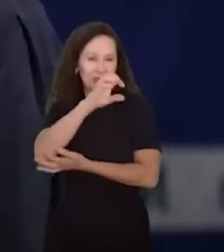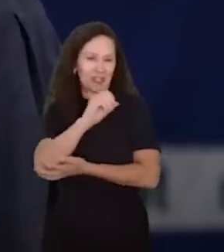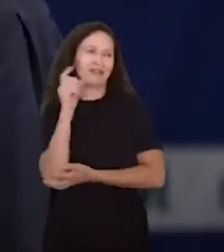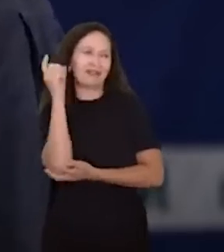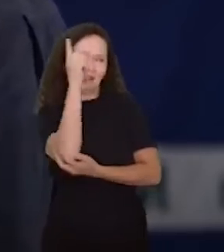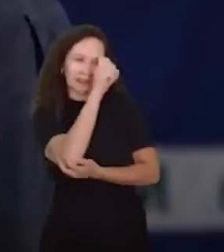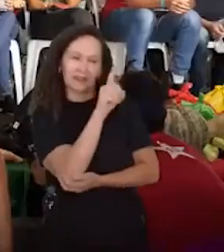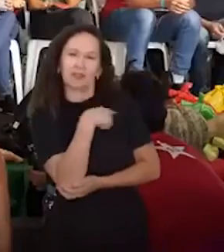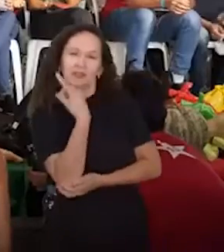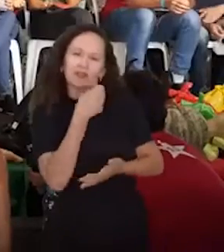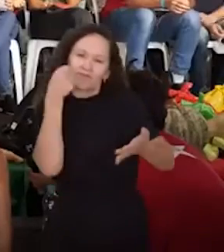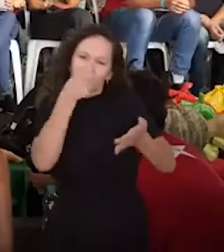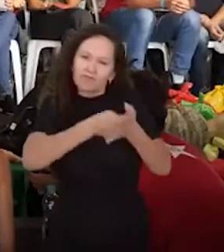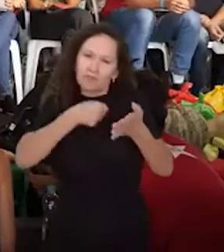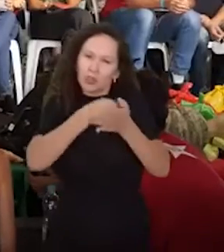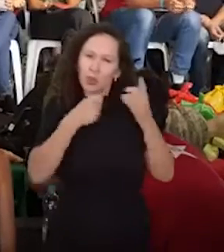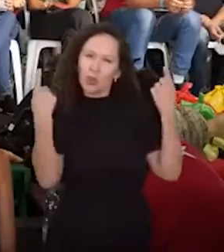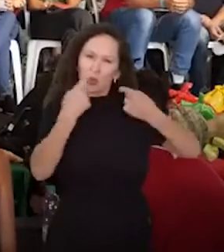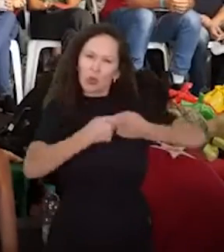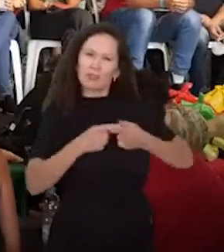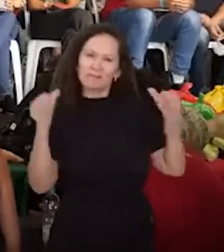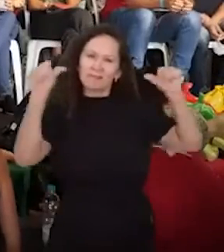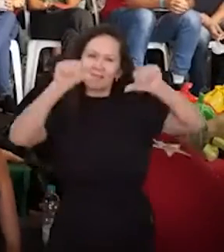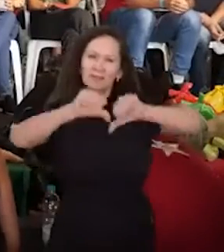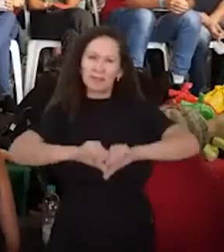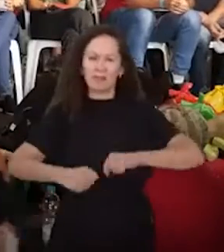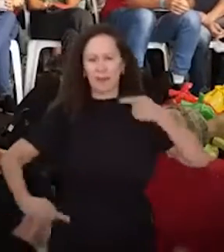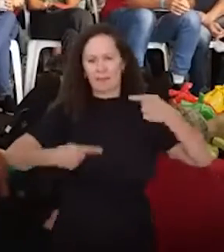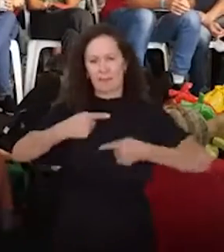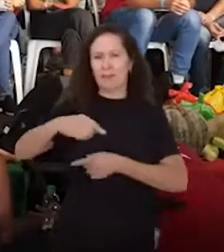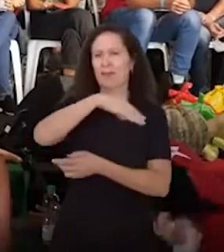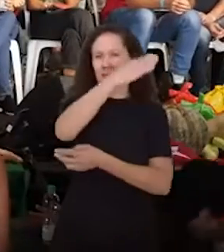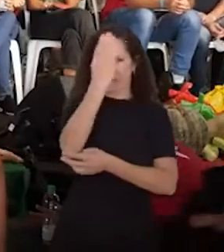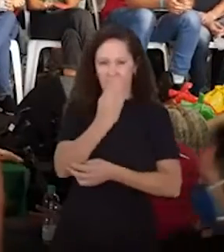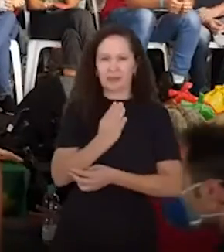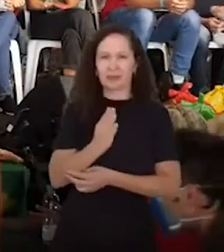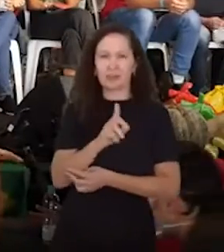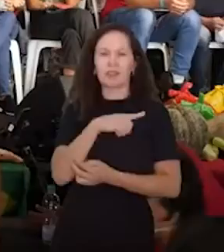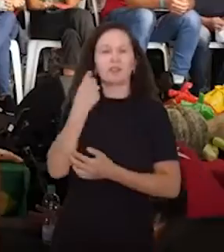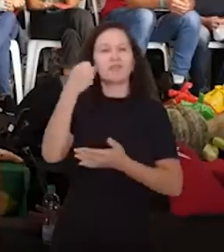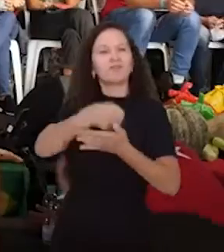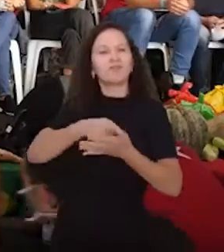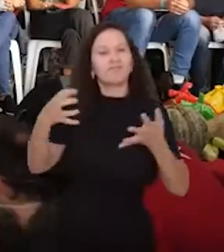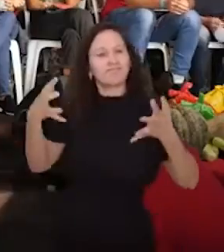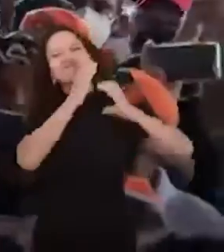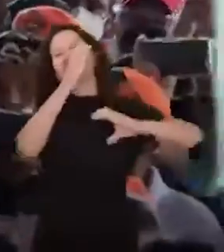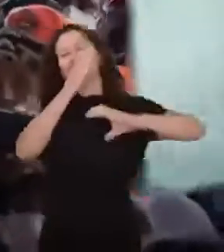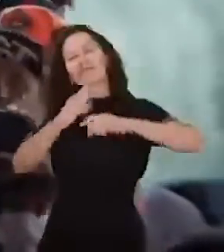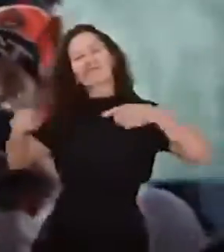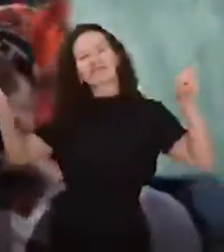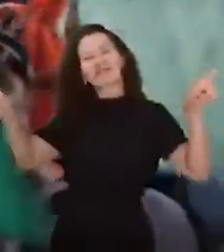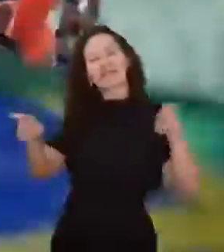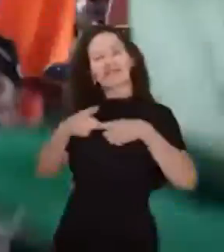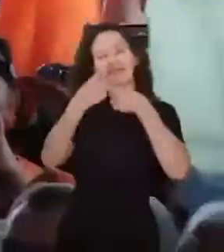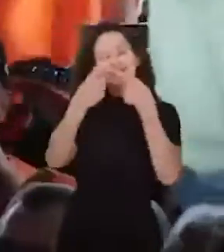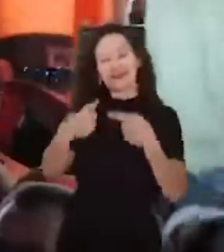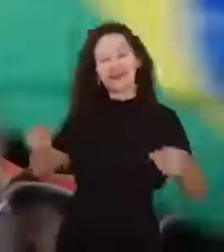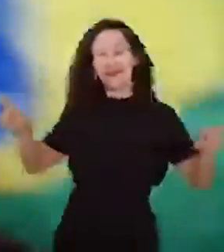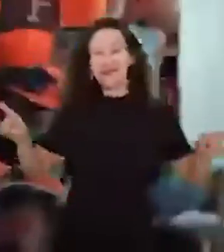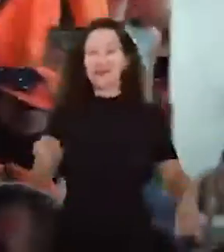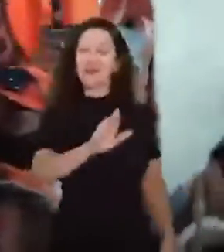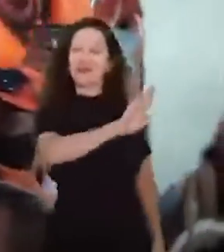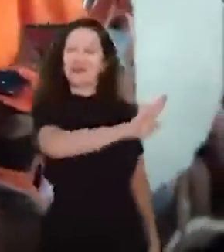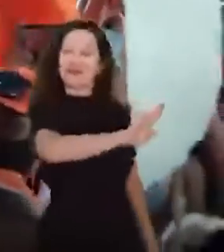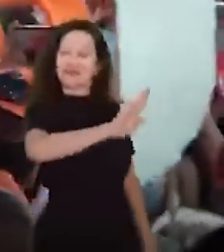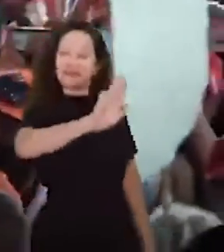o que tem de pior na política brasileira. Nós estamos brigando contra pessoas com pensamento fascista. Nós temos que